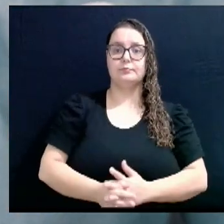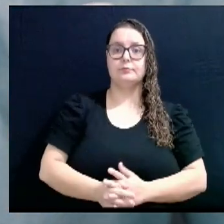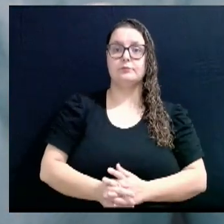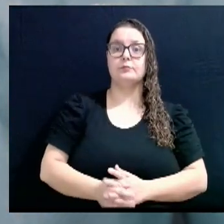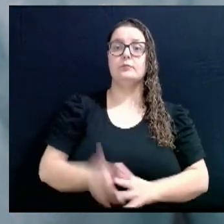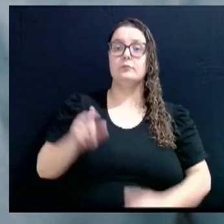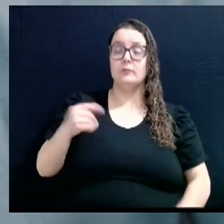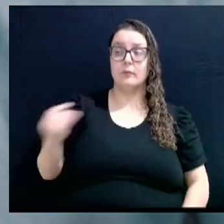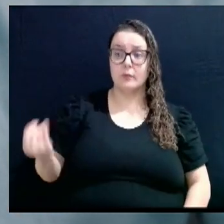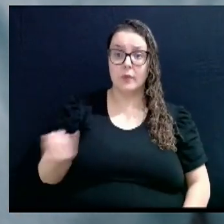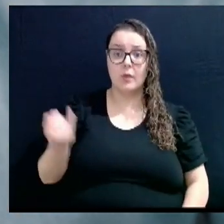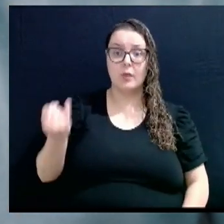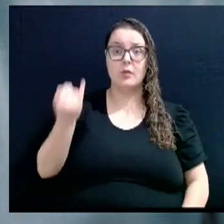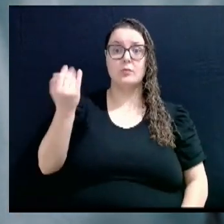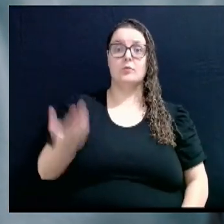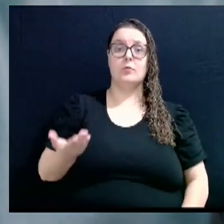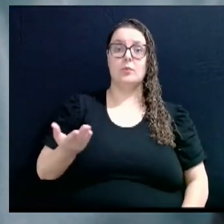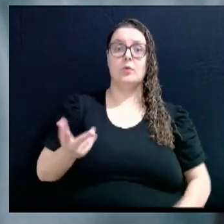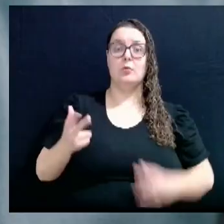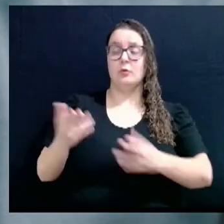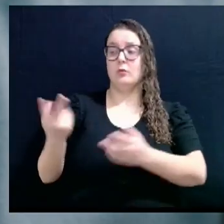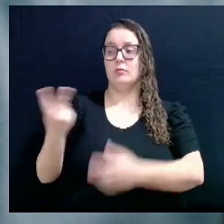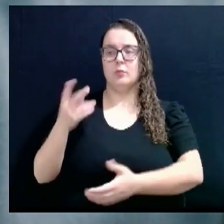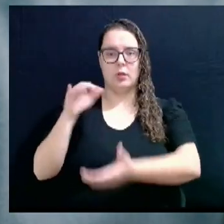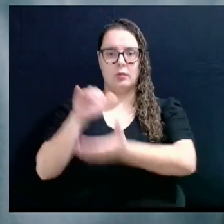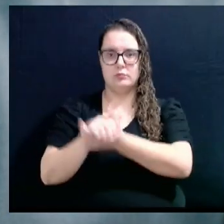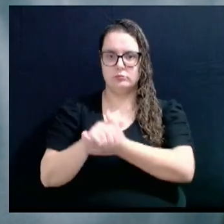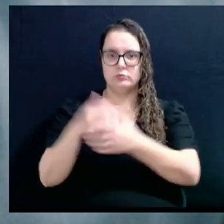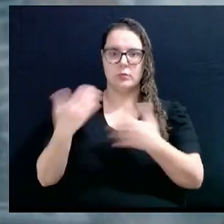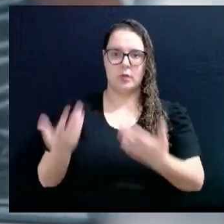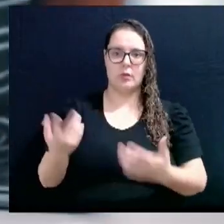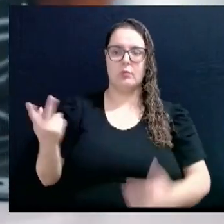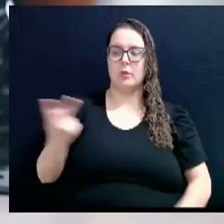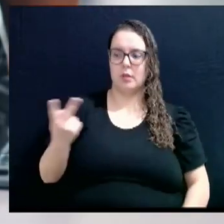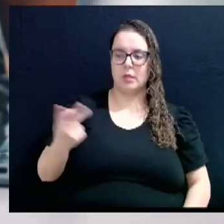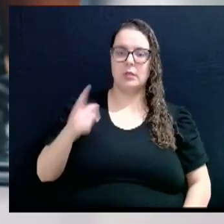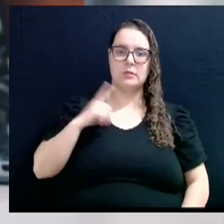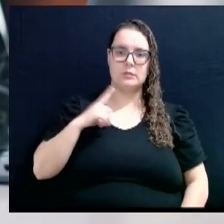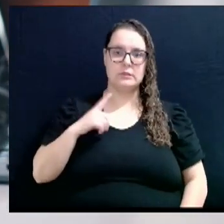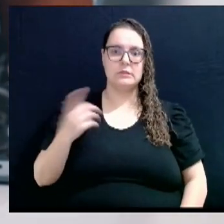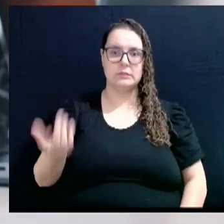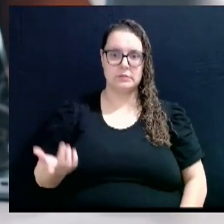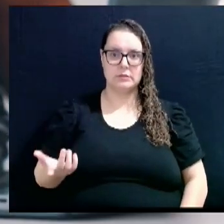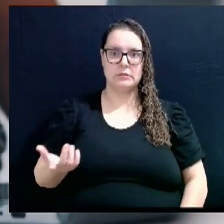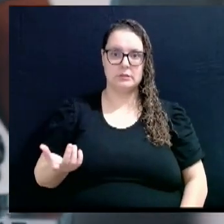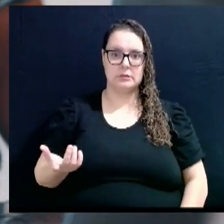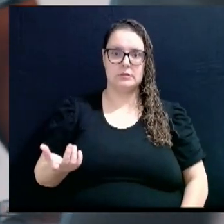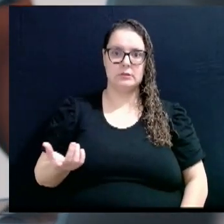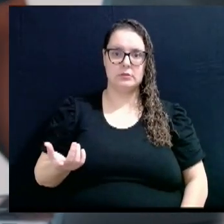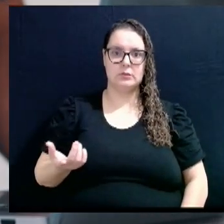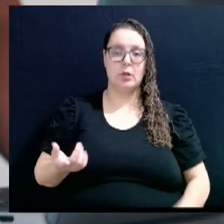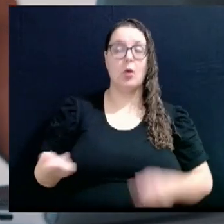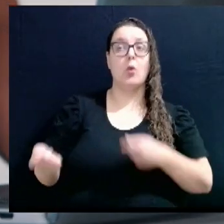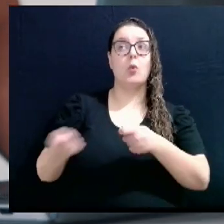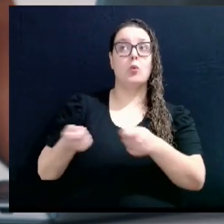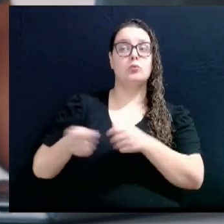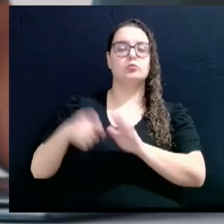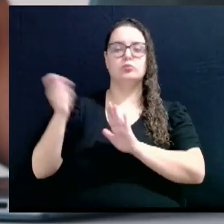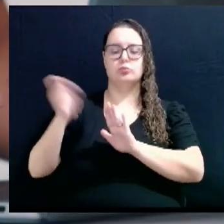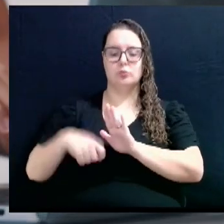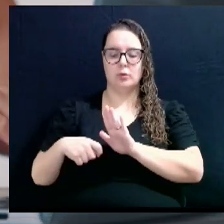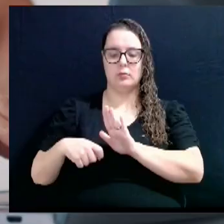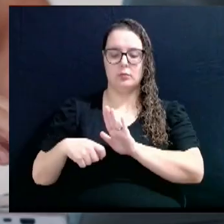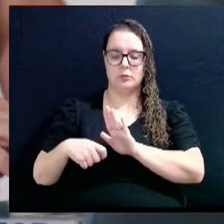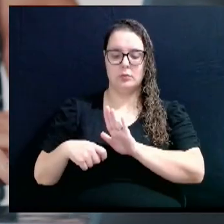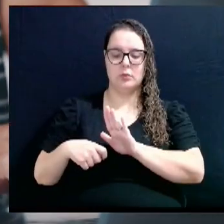né, com o casal, para que eles tenham um controle efetivo de tudo